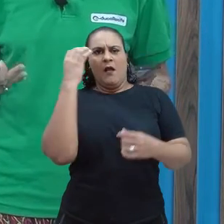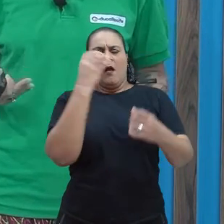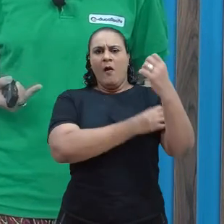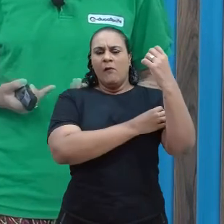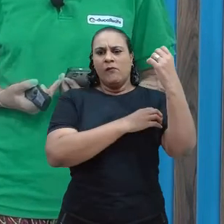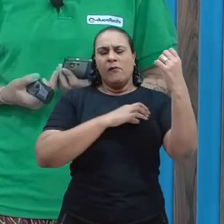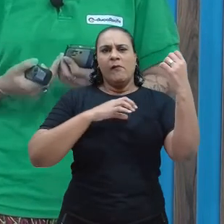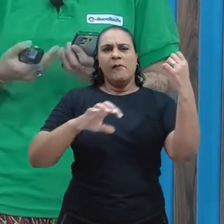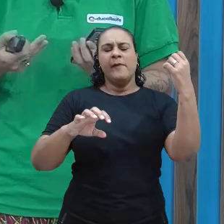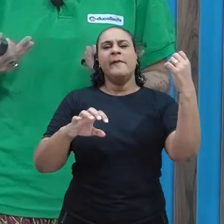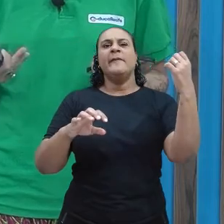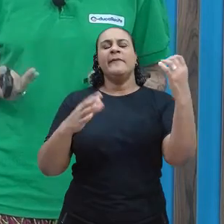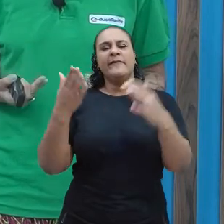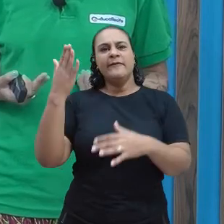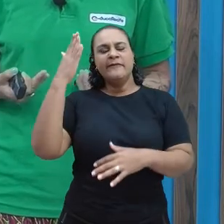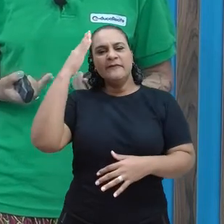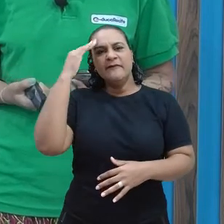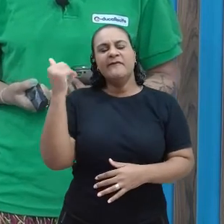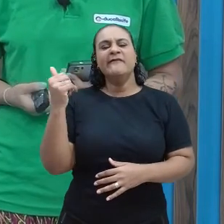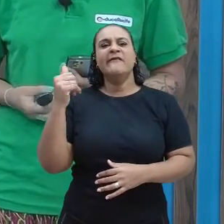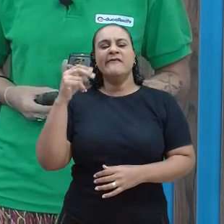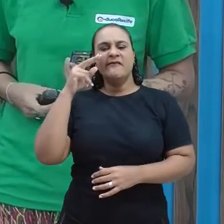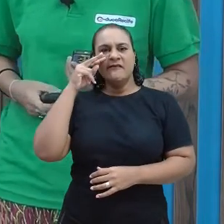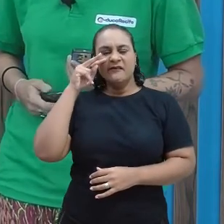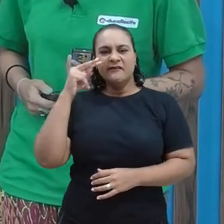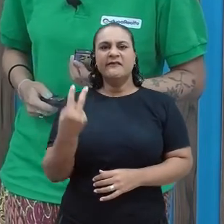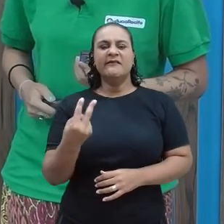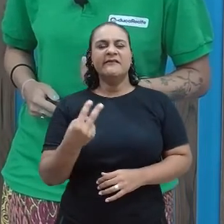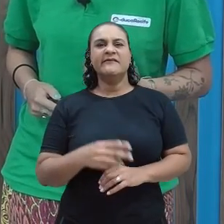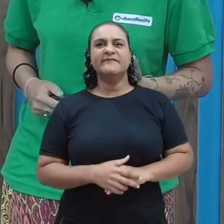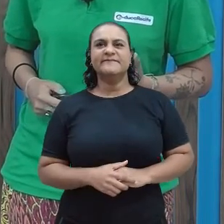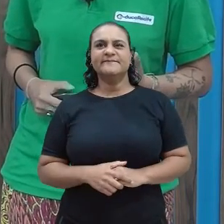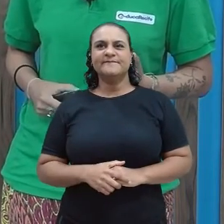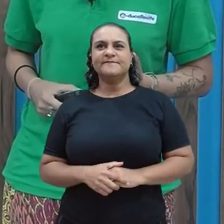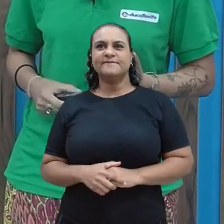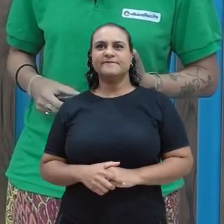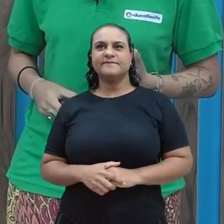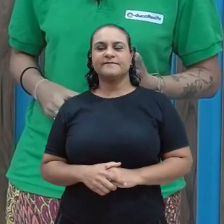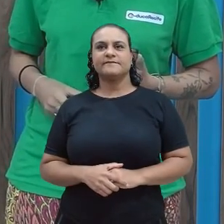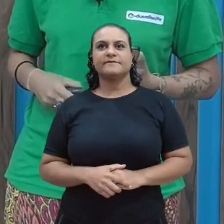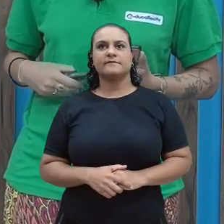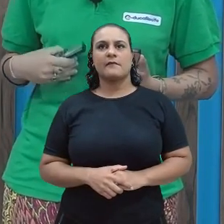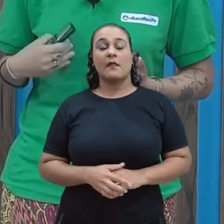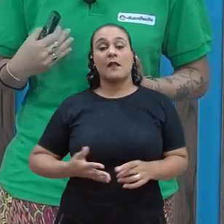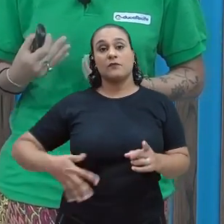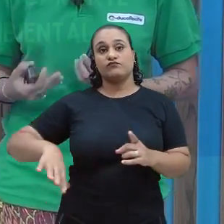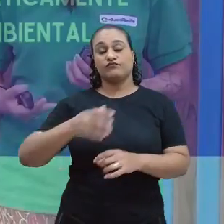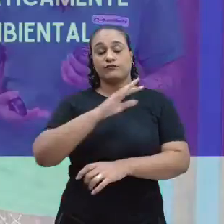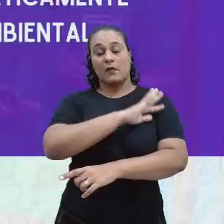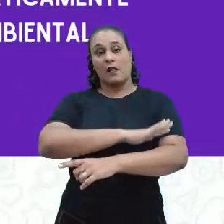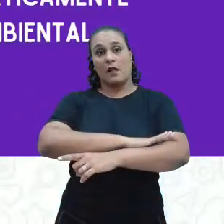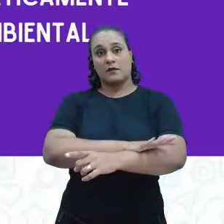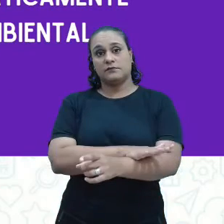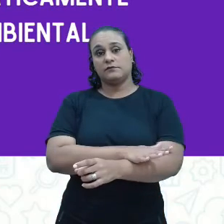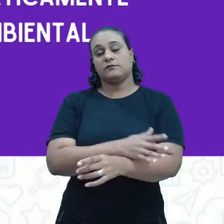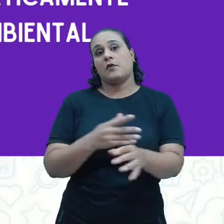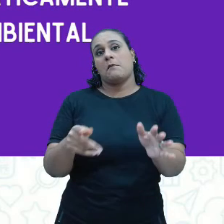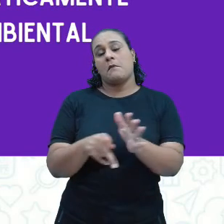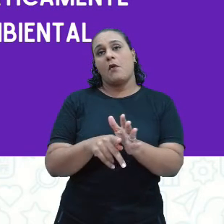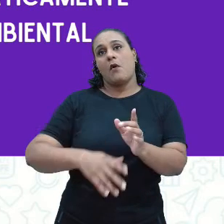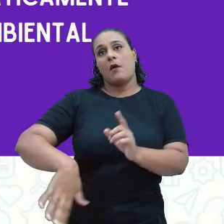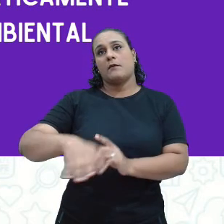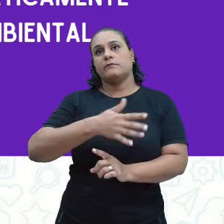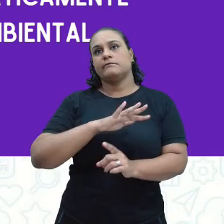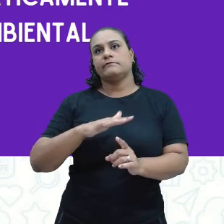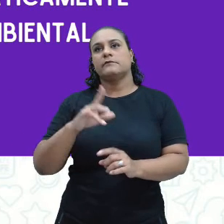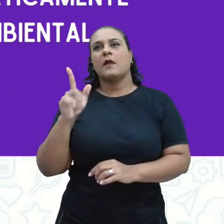as questões, sobre seu lugar no mundo, ok? Bom, racismo ambiental, conceituando aí, é